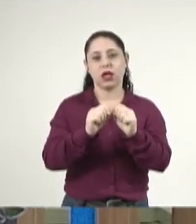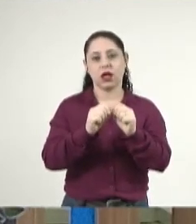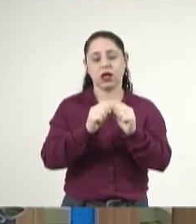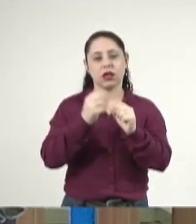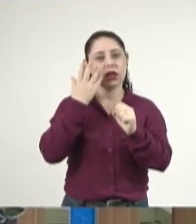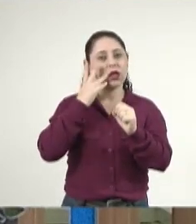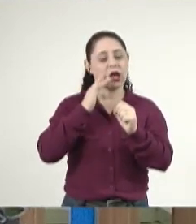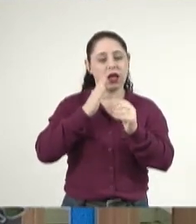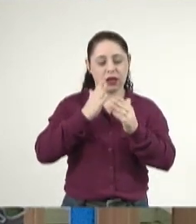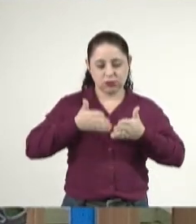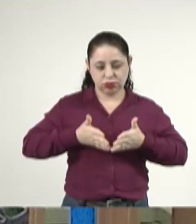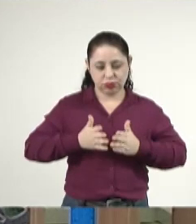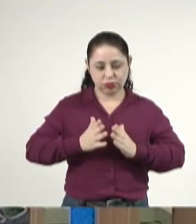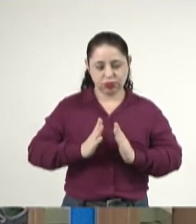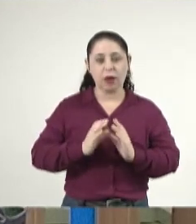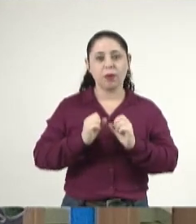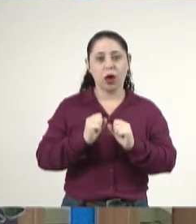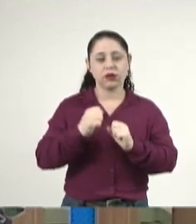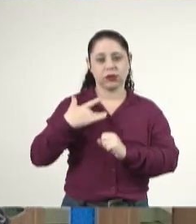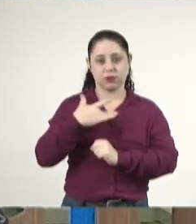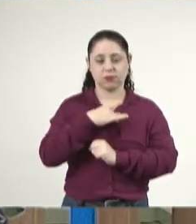criança consiga nascer com saúde.